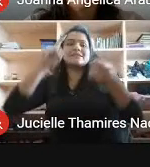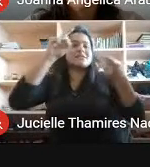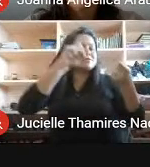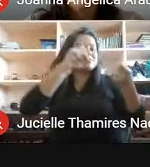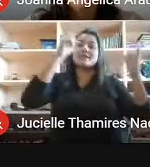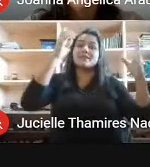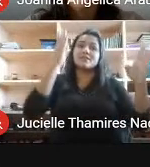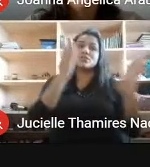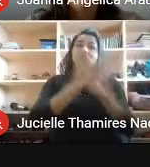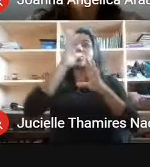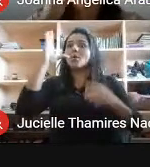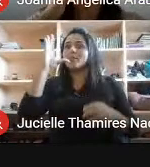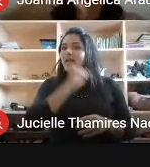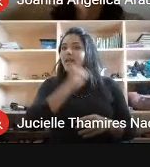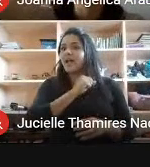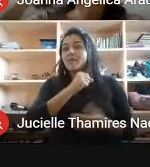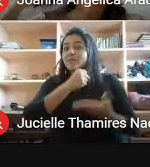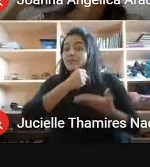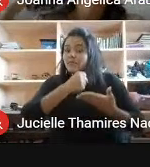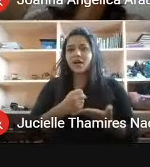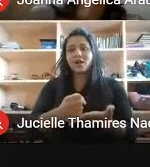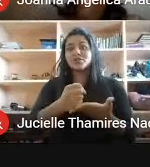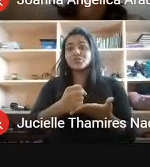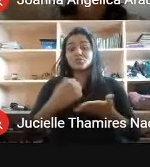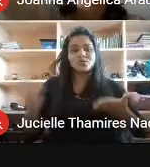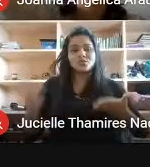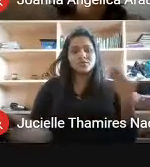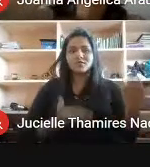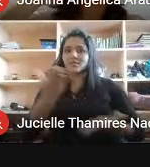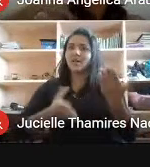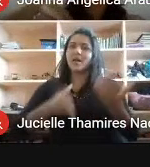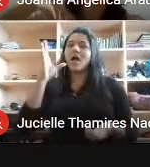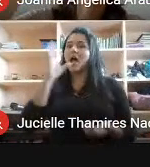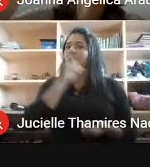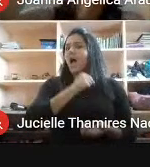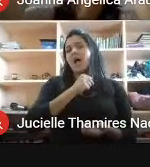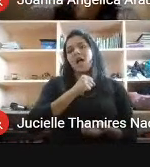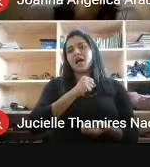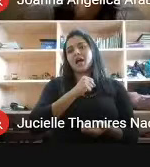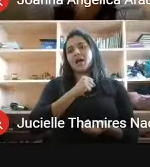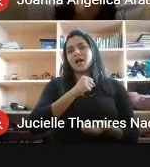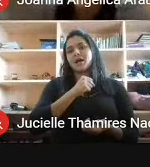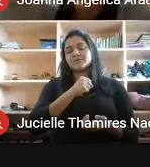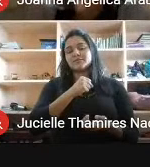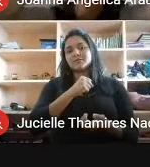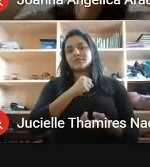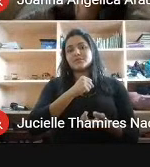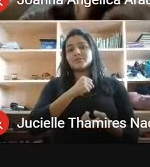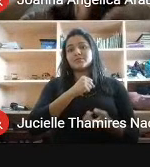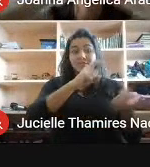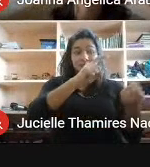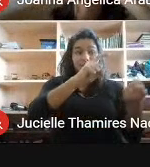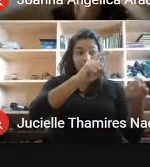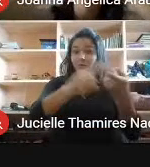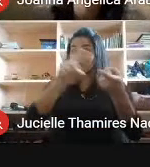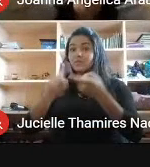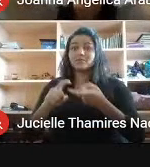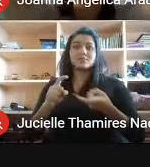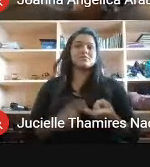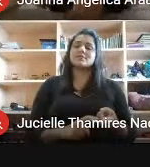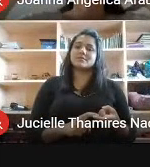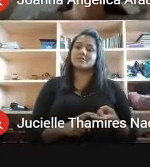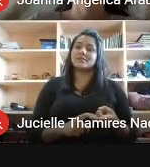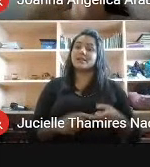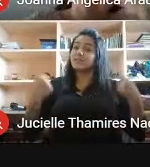importantes, que eu faça de maneira adequada, dando uma liga e acesso à mulher a outras ações que foram necessárias.